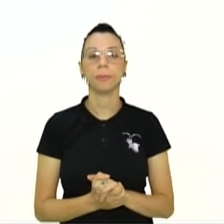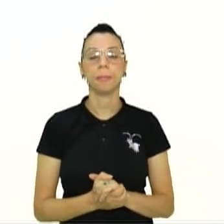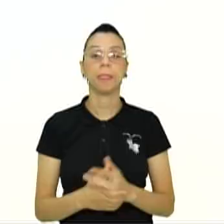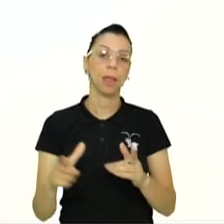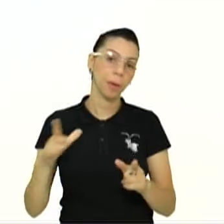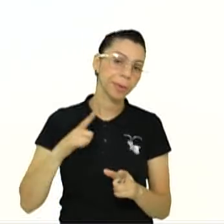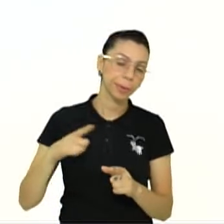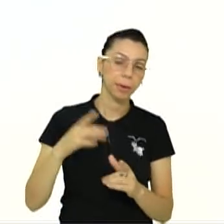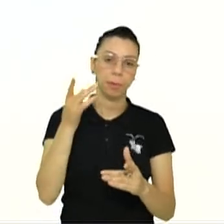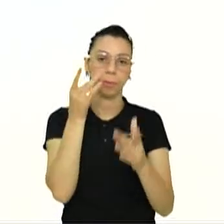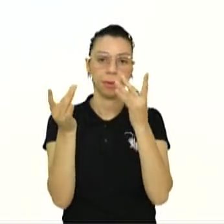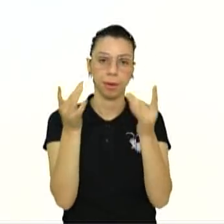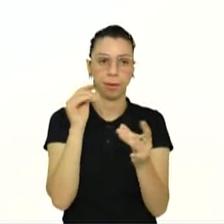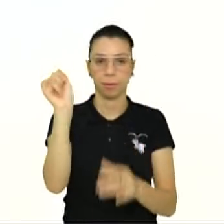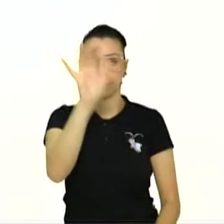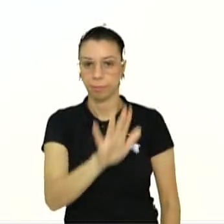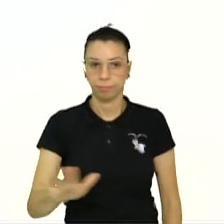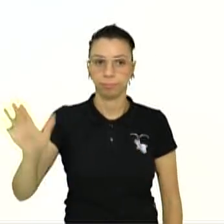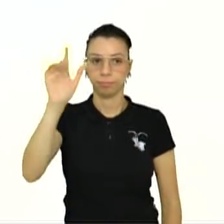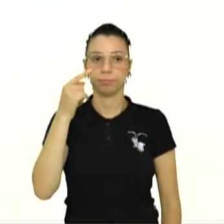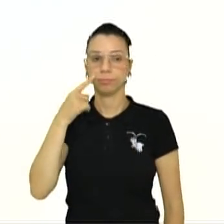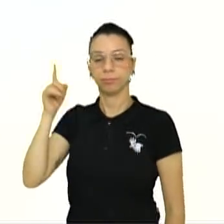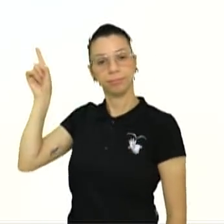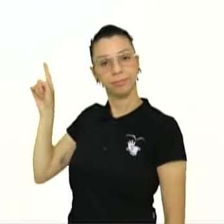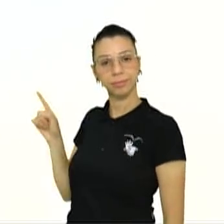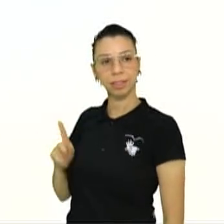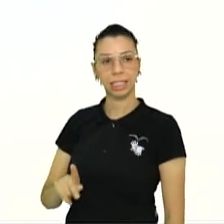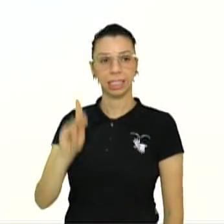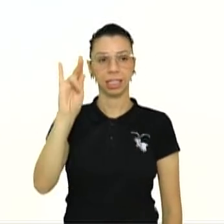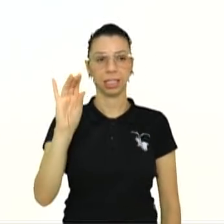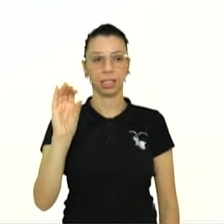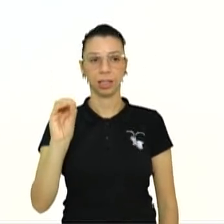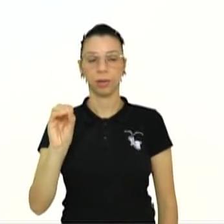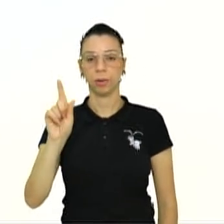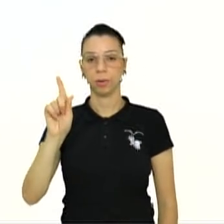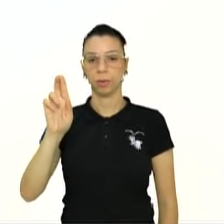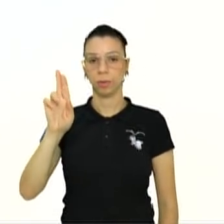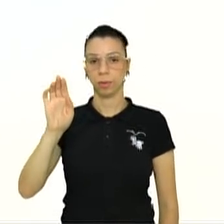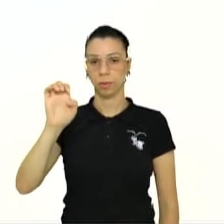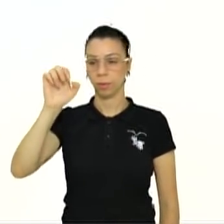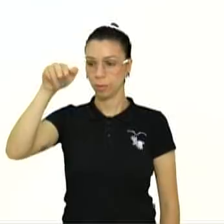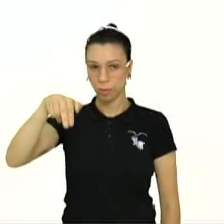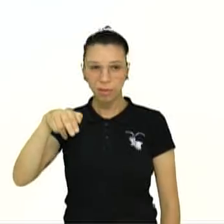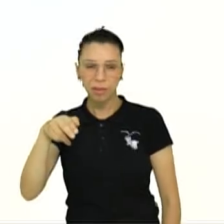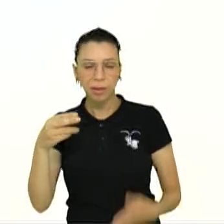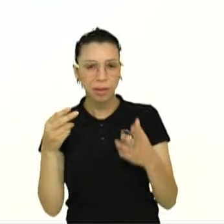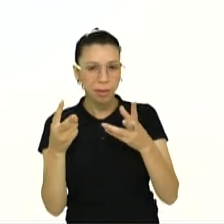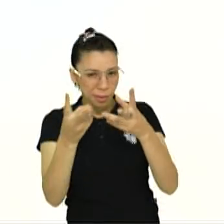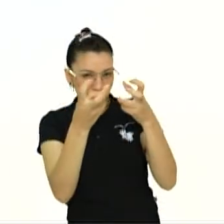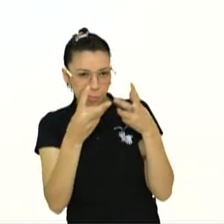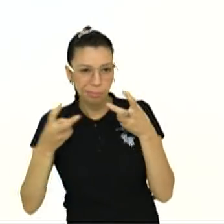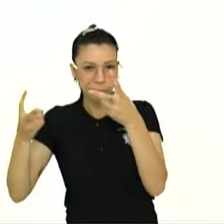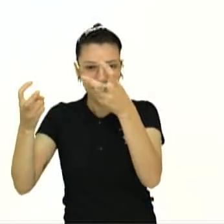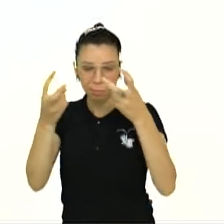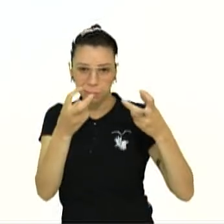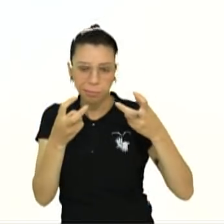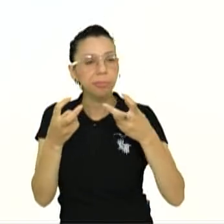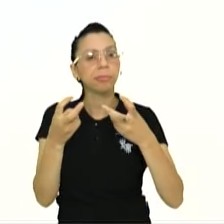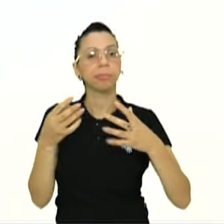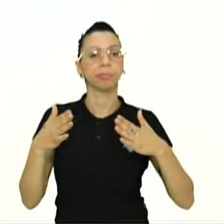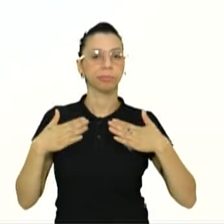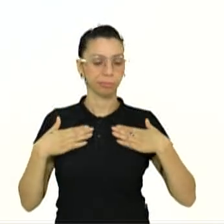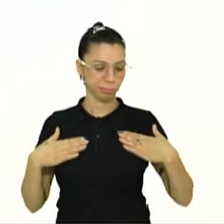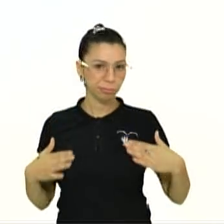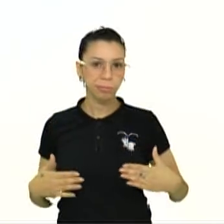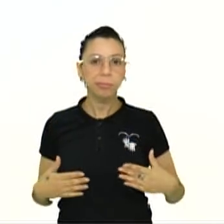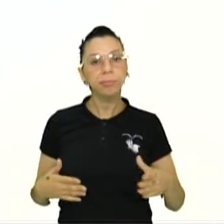do teatro Kikogen. Observem os personagens. Ele já tem uma forma mais simples